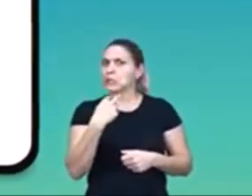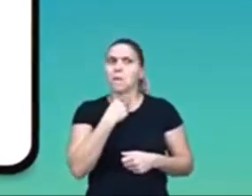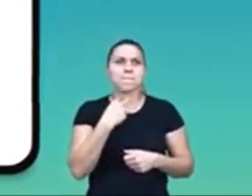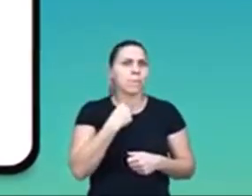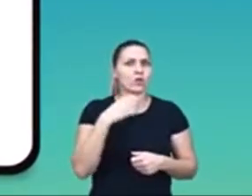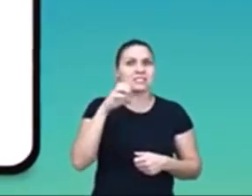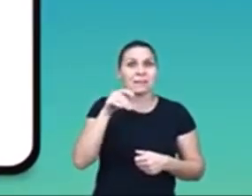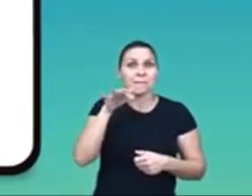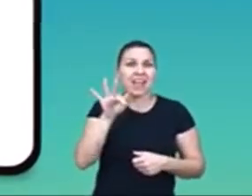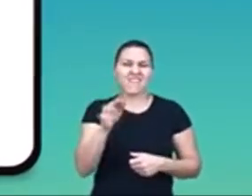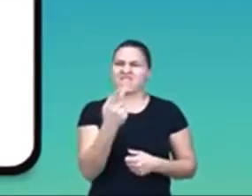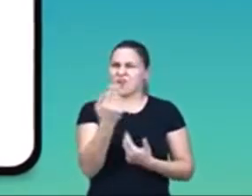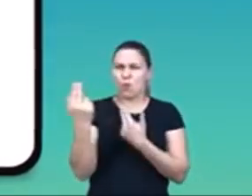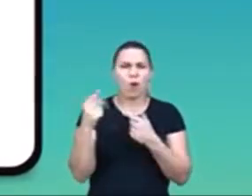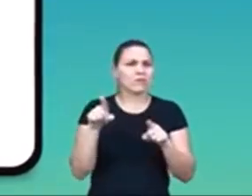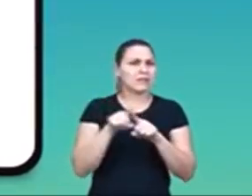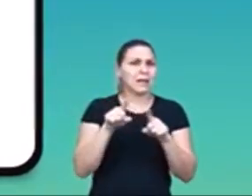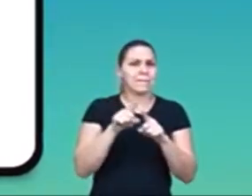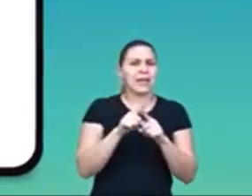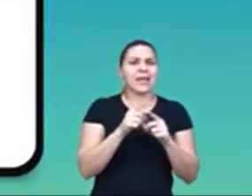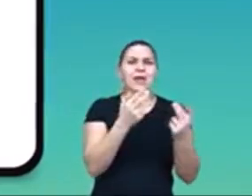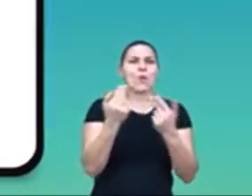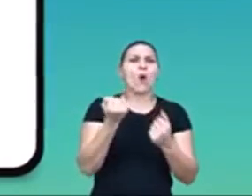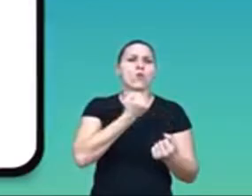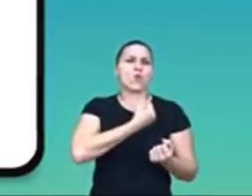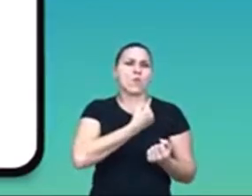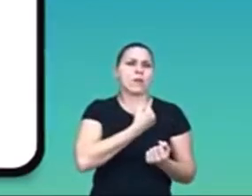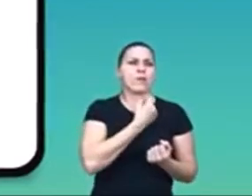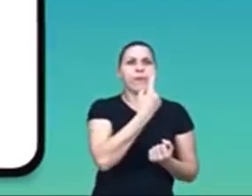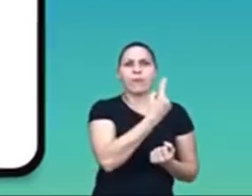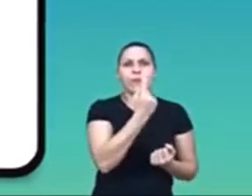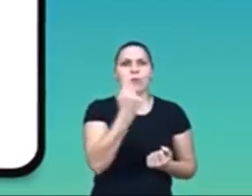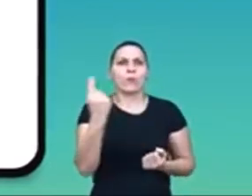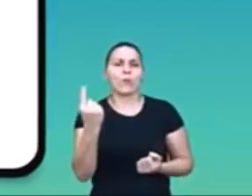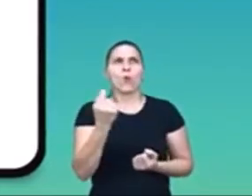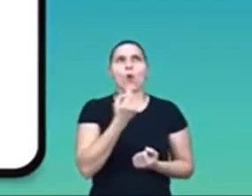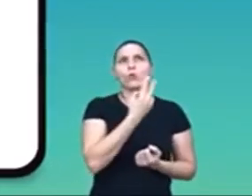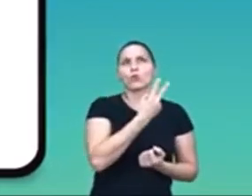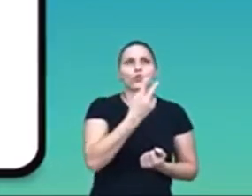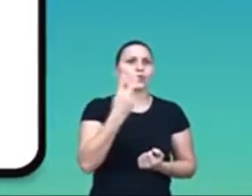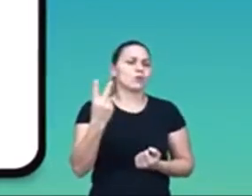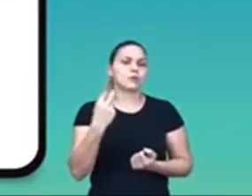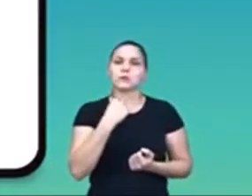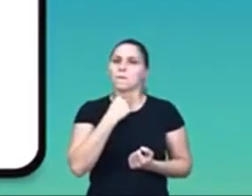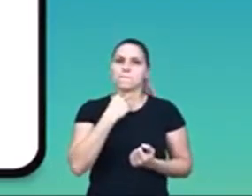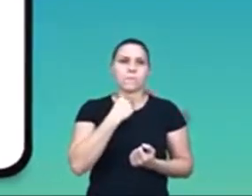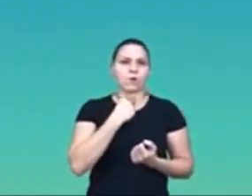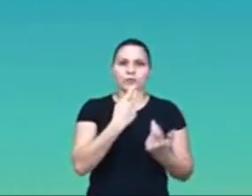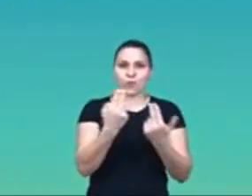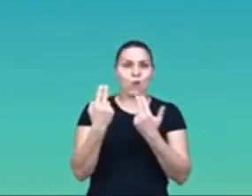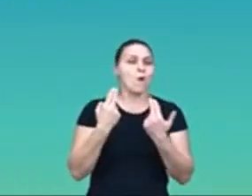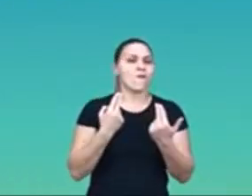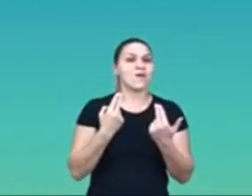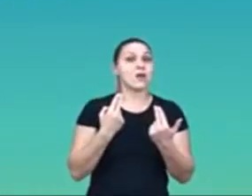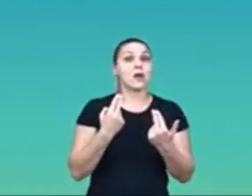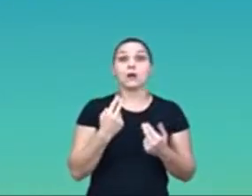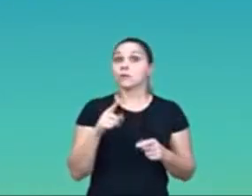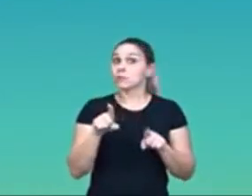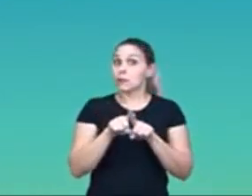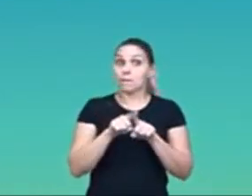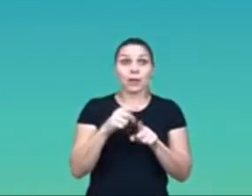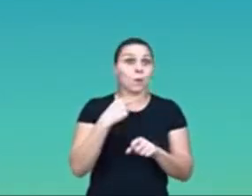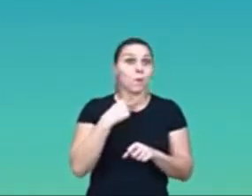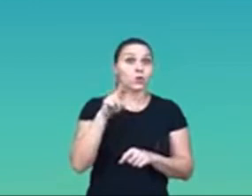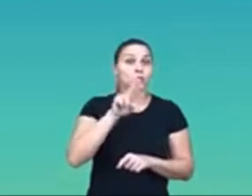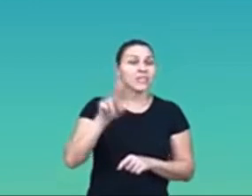ter repetições em sequência com mais de 2 dígitos ou sequência com mais de 2 dígitos. Você não pode usar